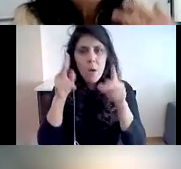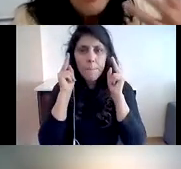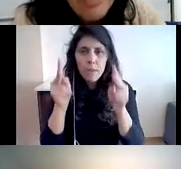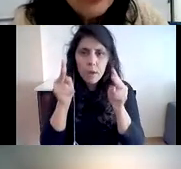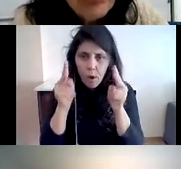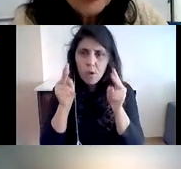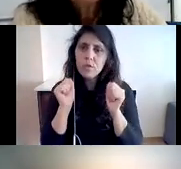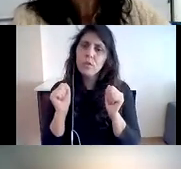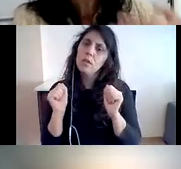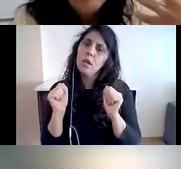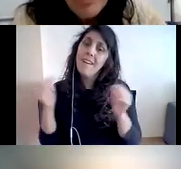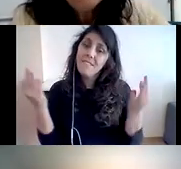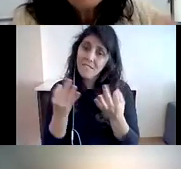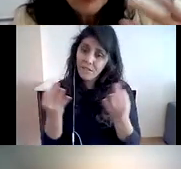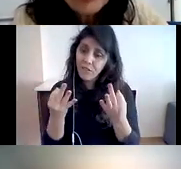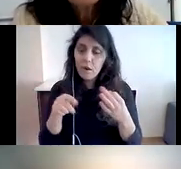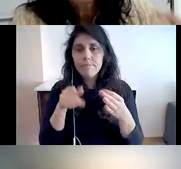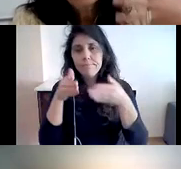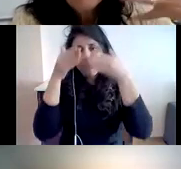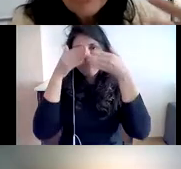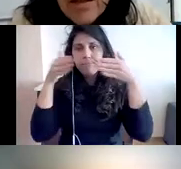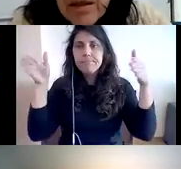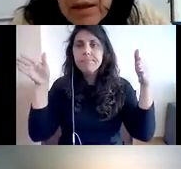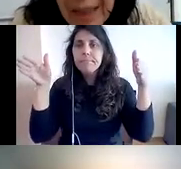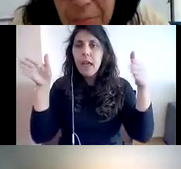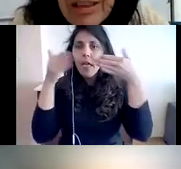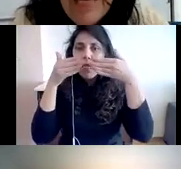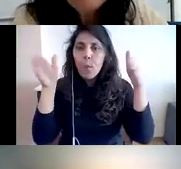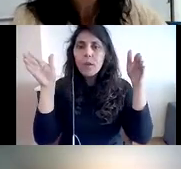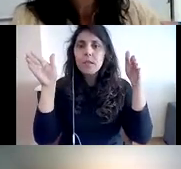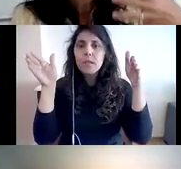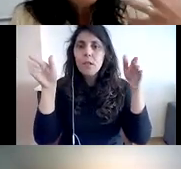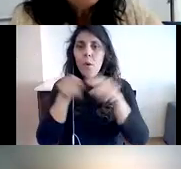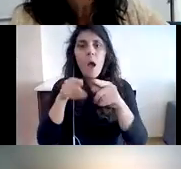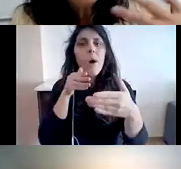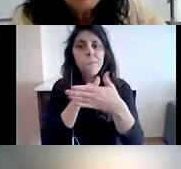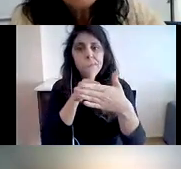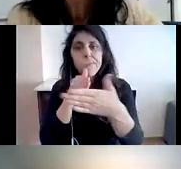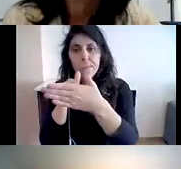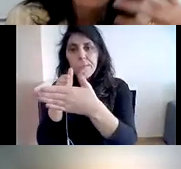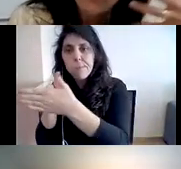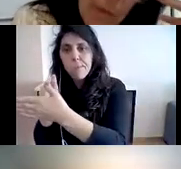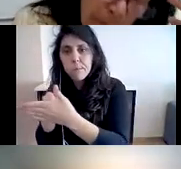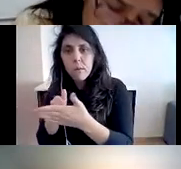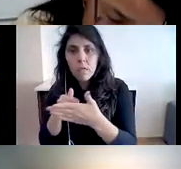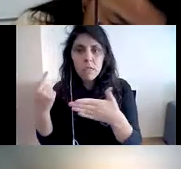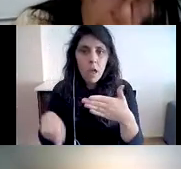facto, esta democratização é uma democratização limitada, é uma